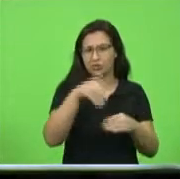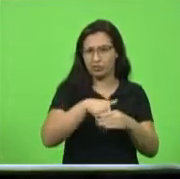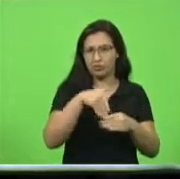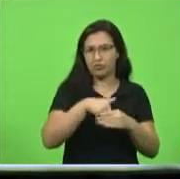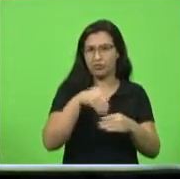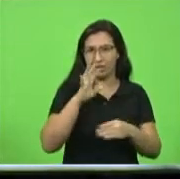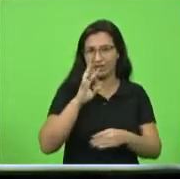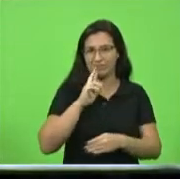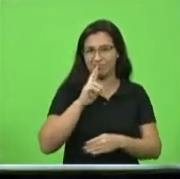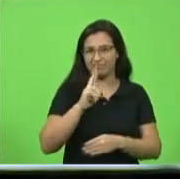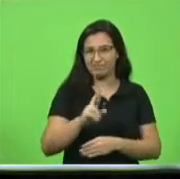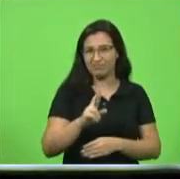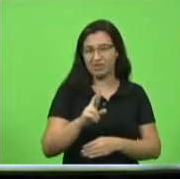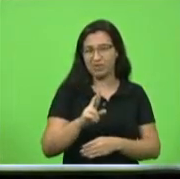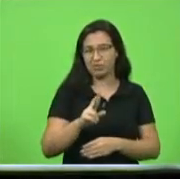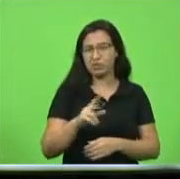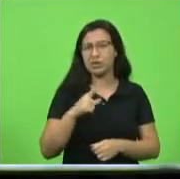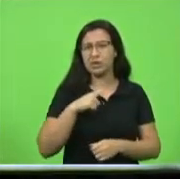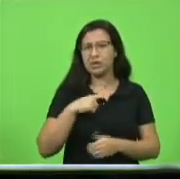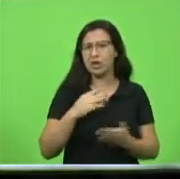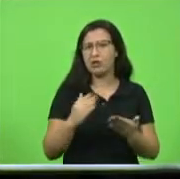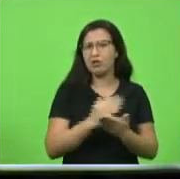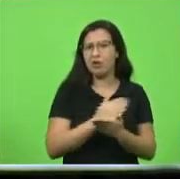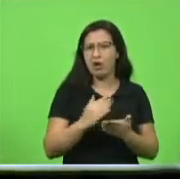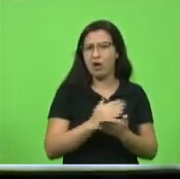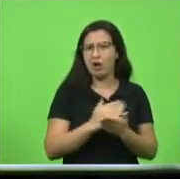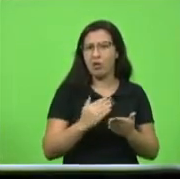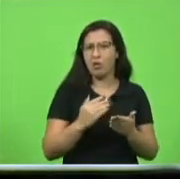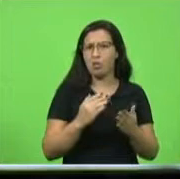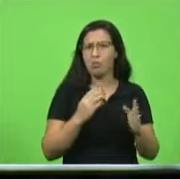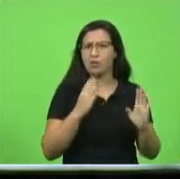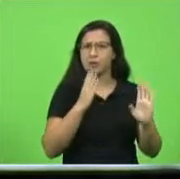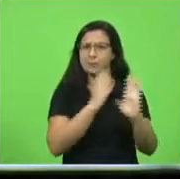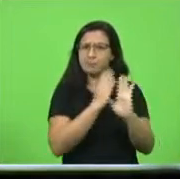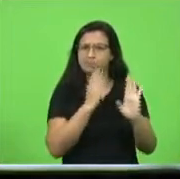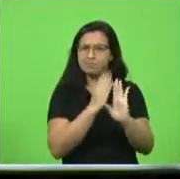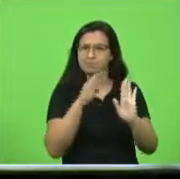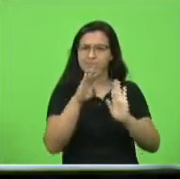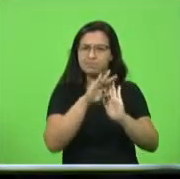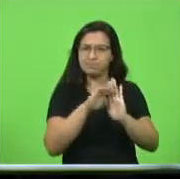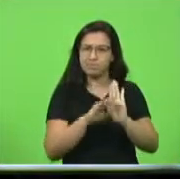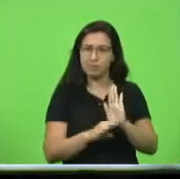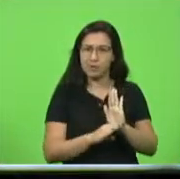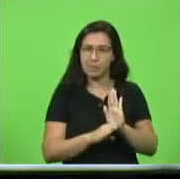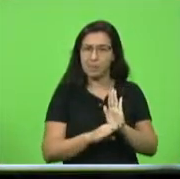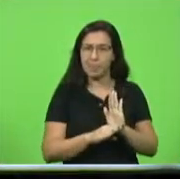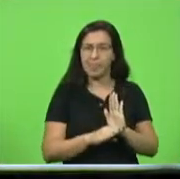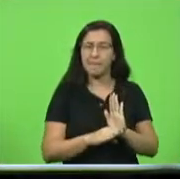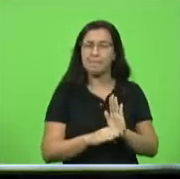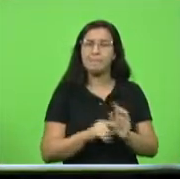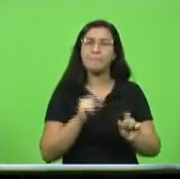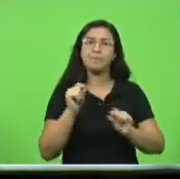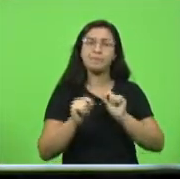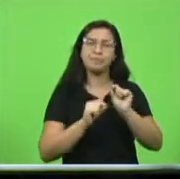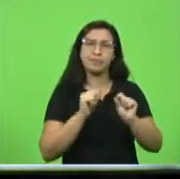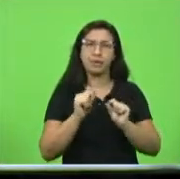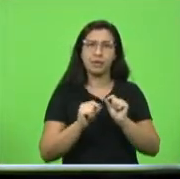Nós temos algumas prerrogativas, deputado Valdir Cobalcini, e uma das nossas